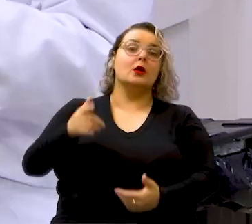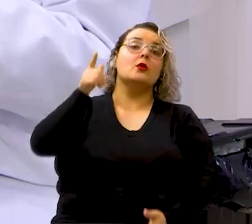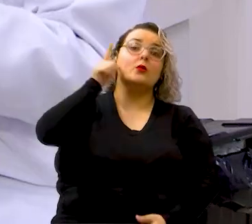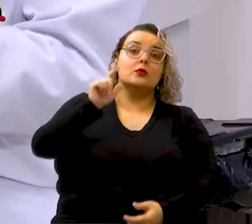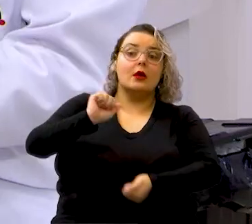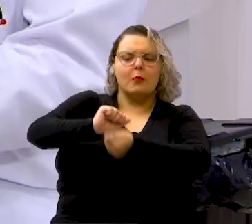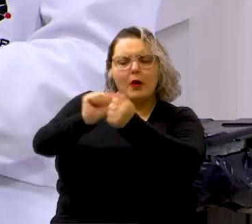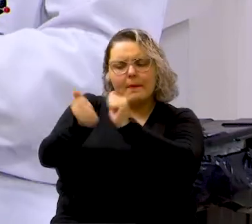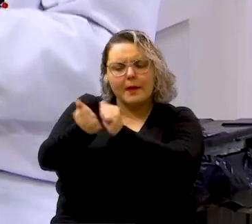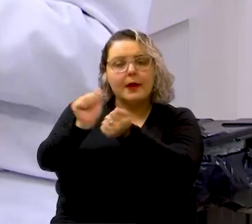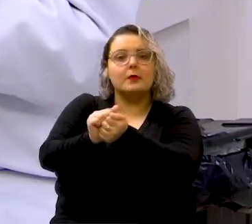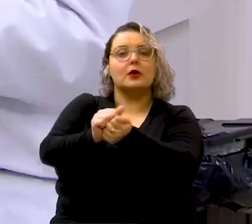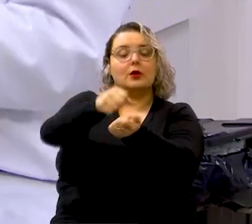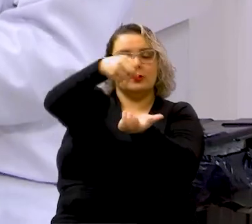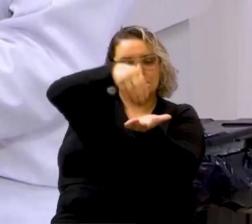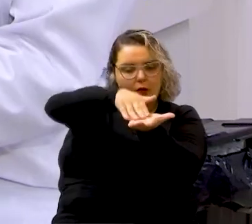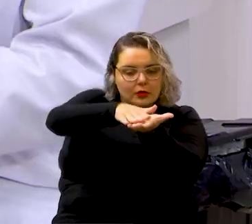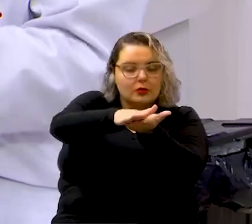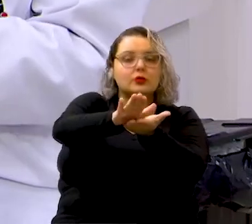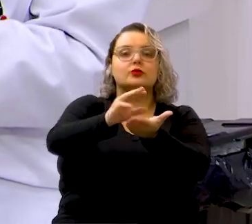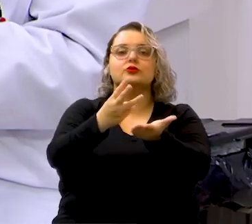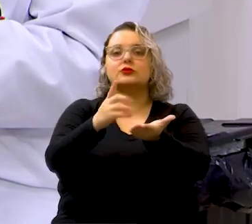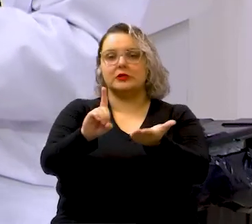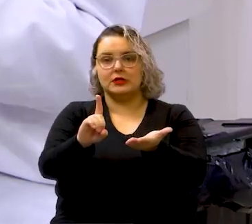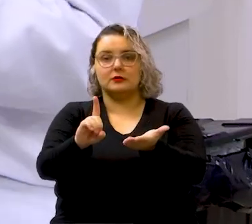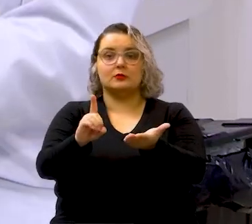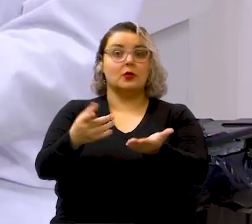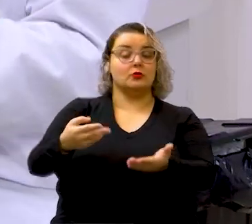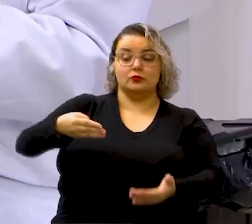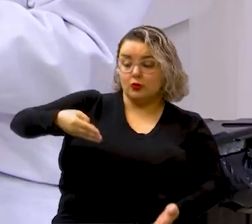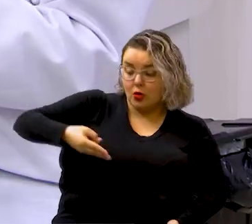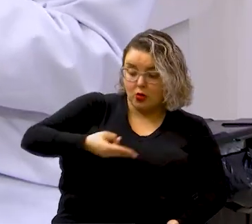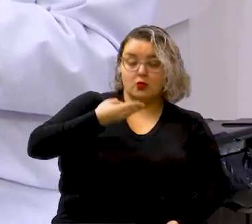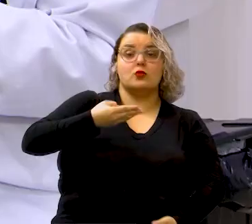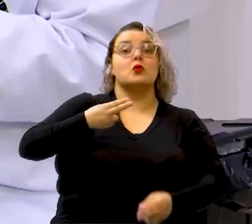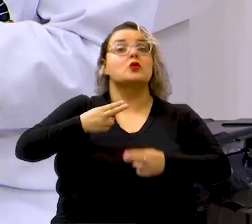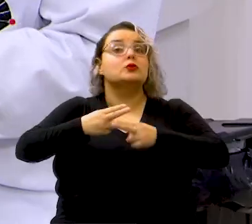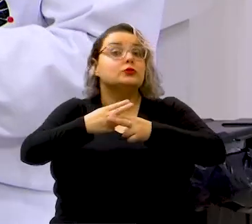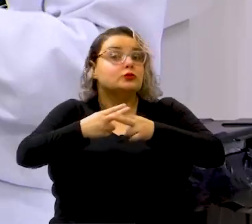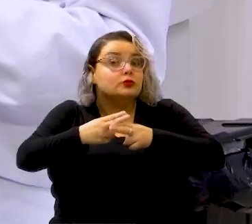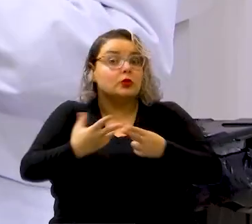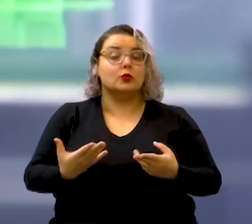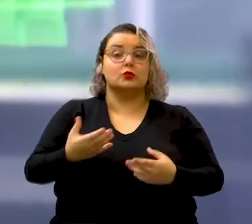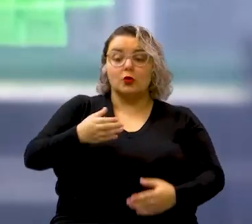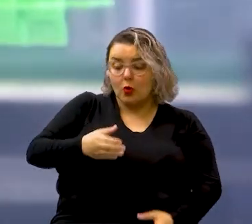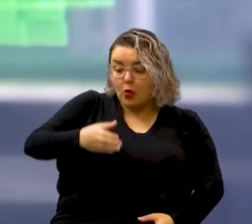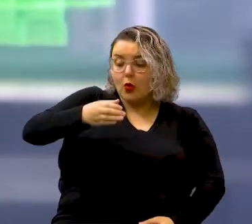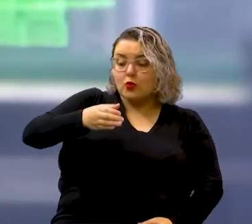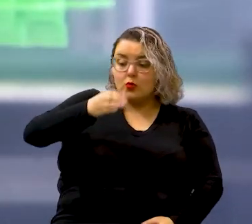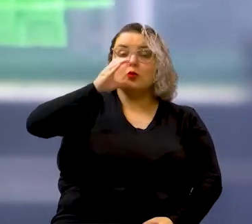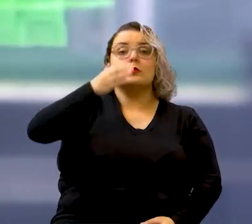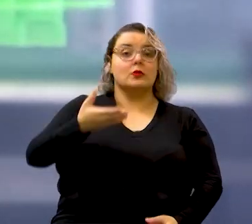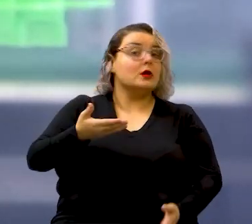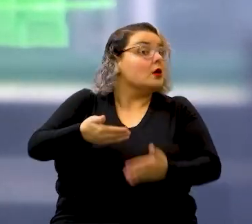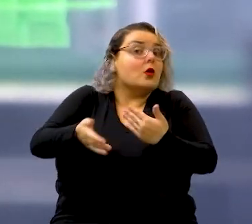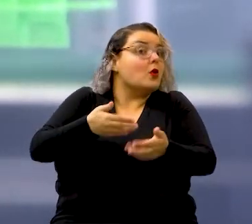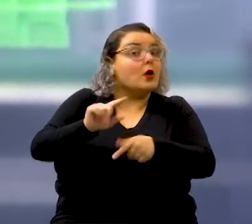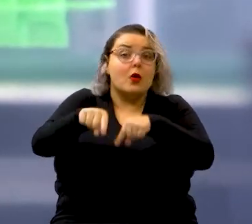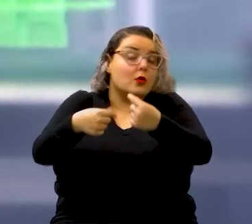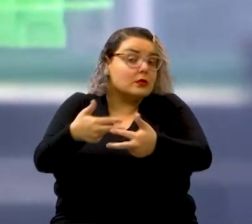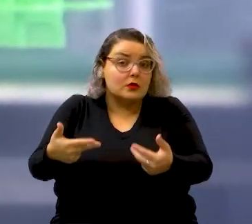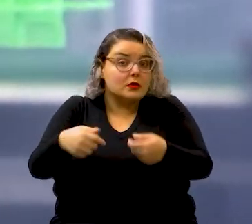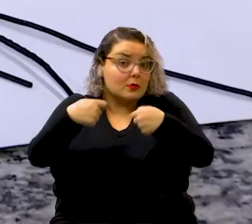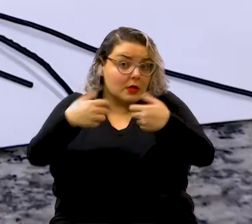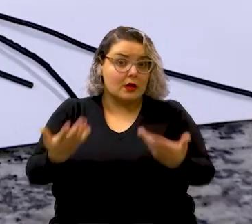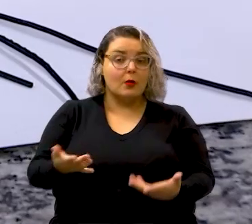consigo processar ela, imprimir numa impressora e transformar num garfo, numa faca, num copo, em qualquer utensílio que